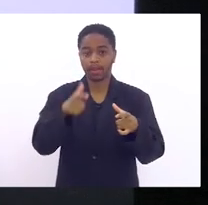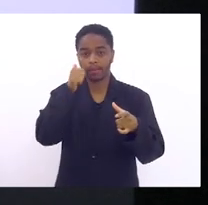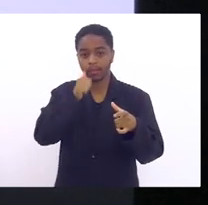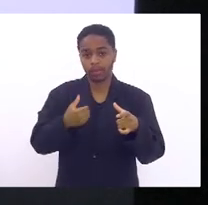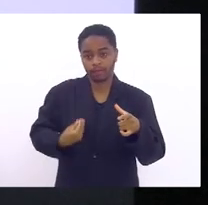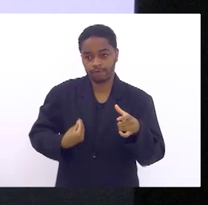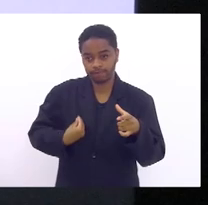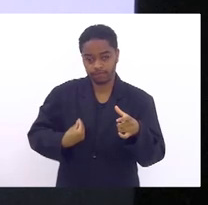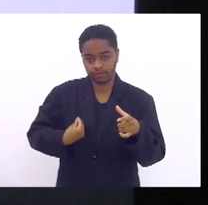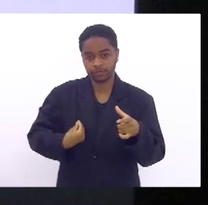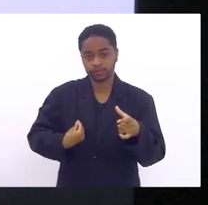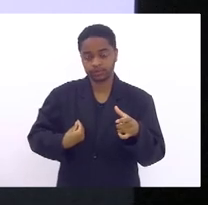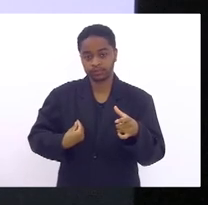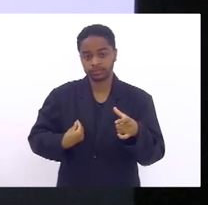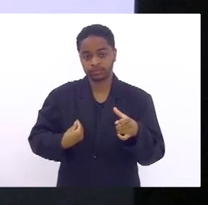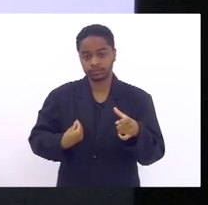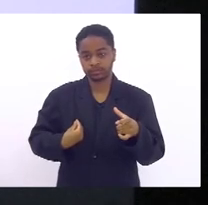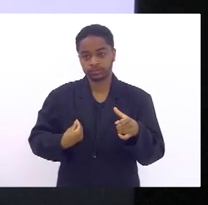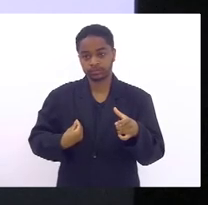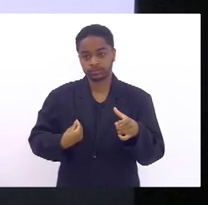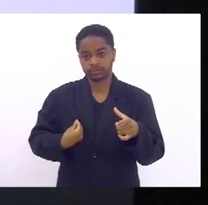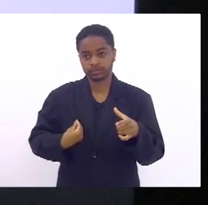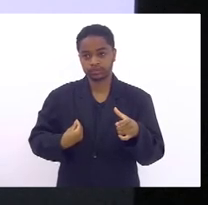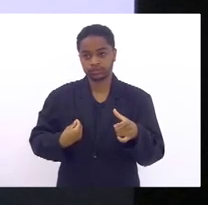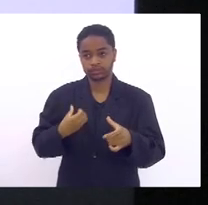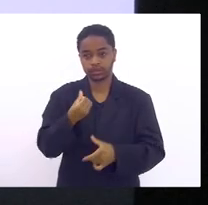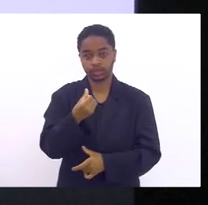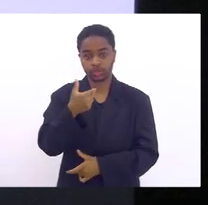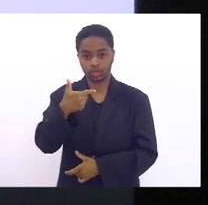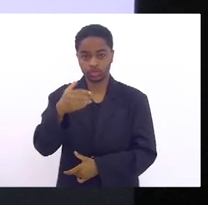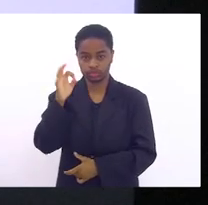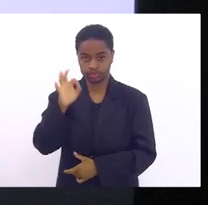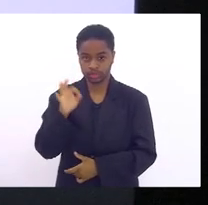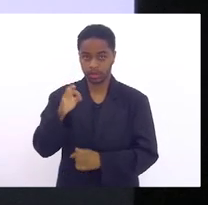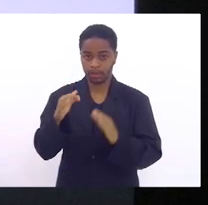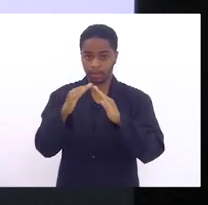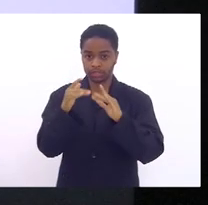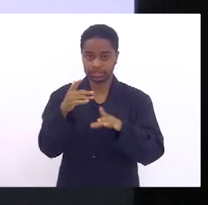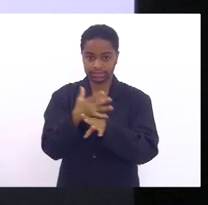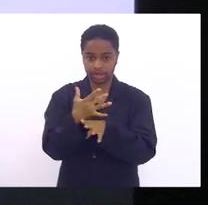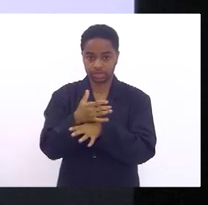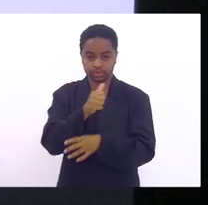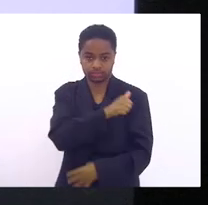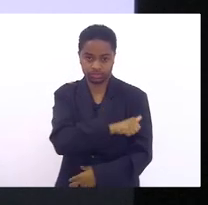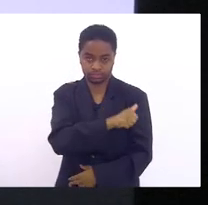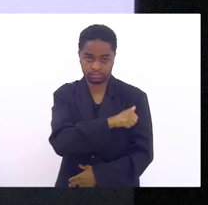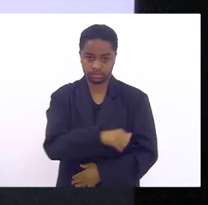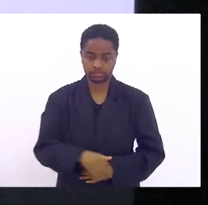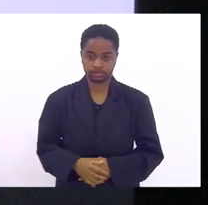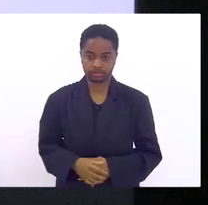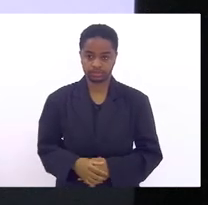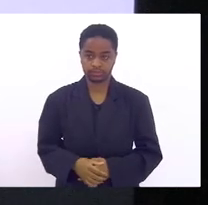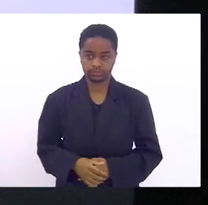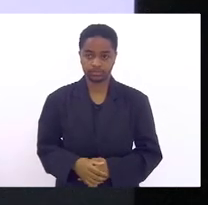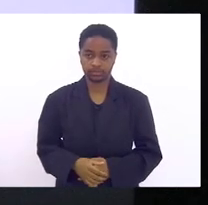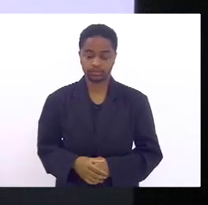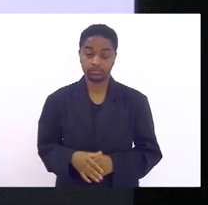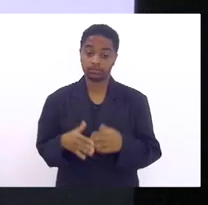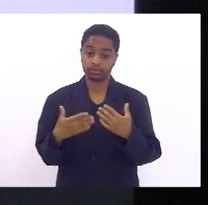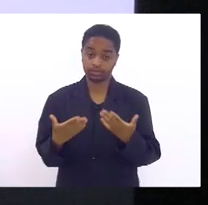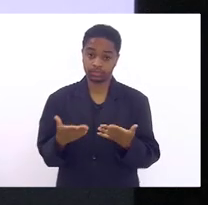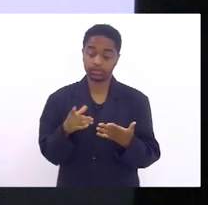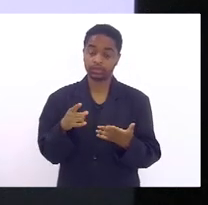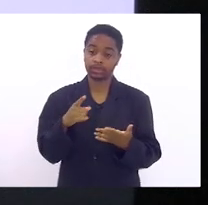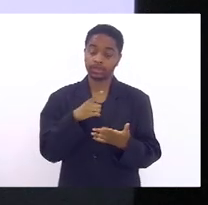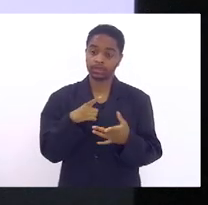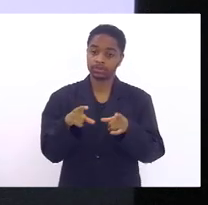atendidas Apesar 62% são do município do Rio de Janeiro né não à toa a gente